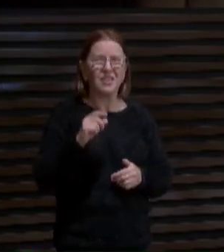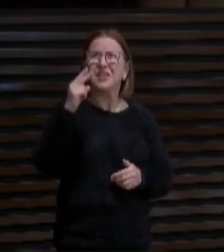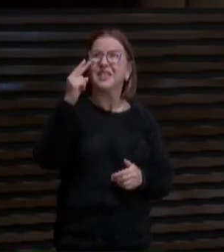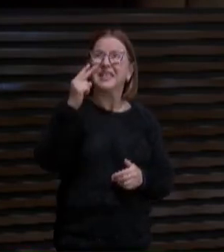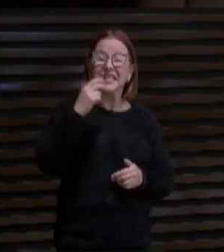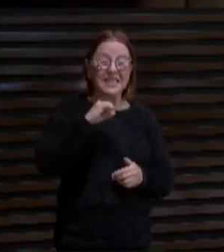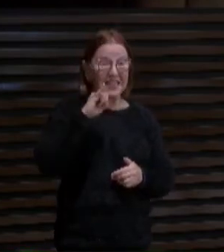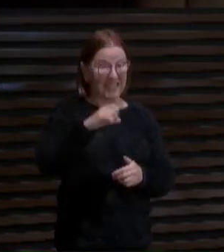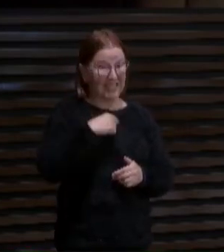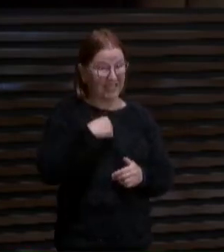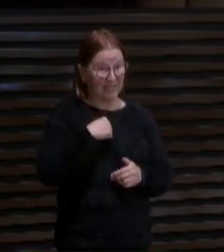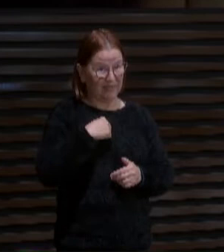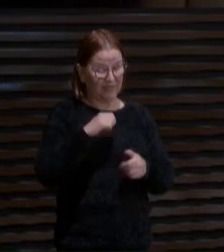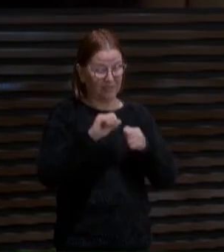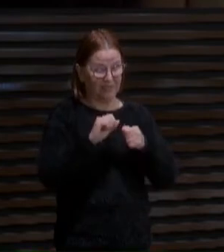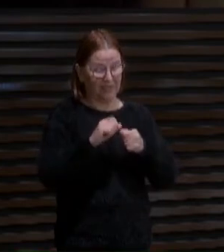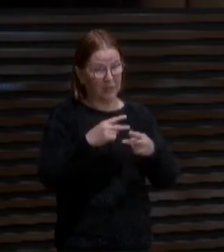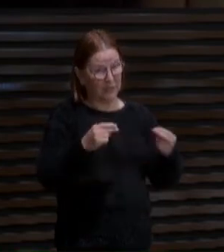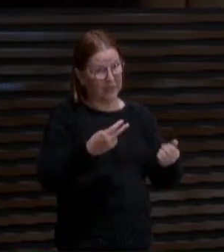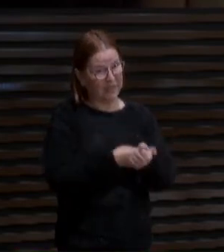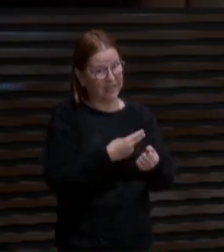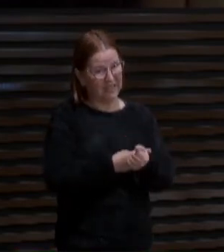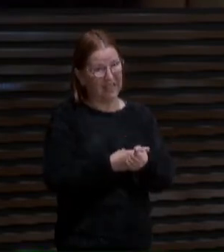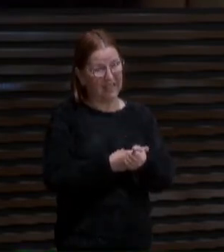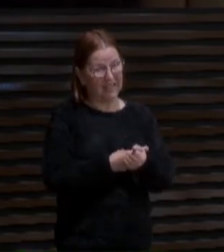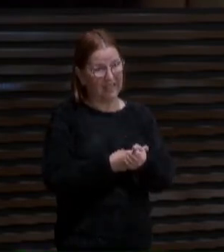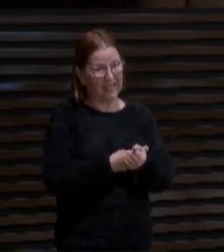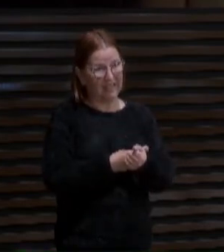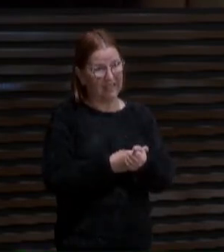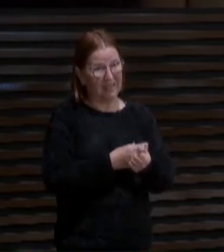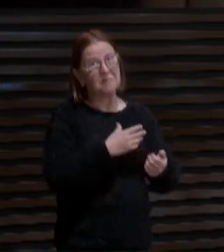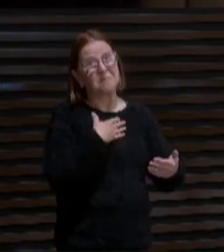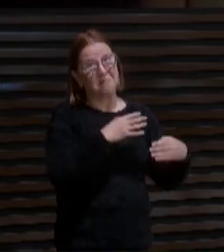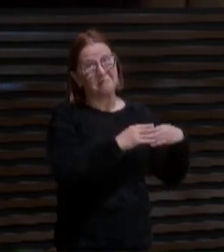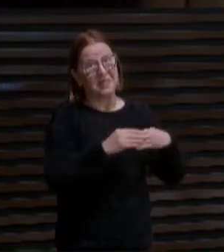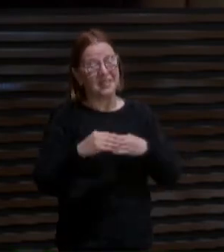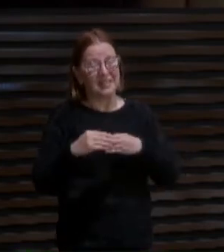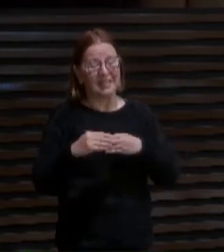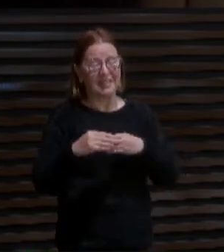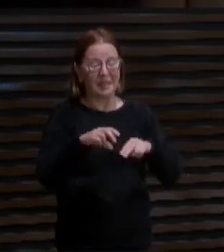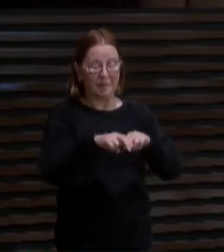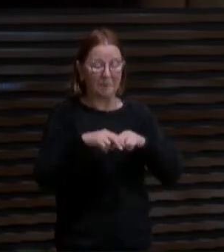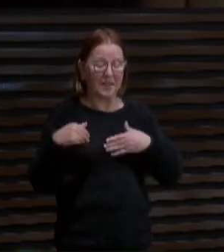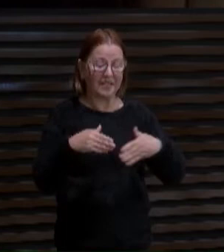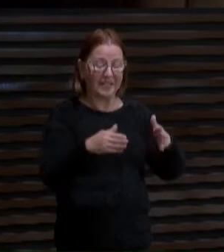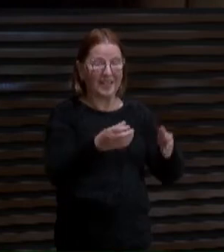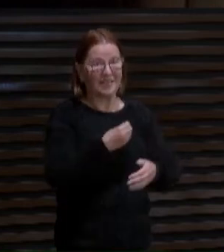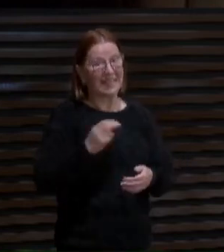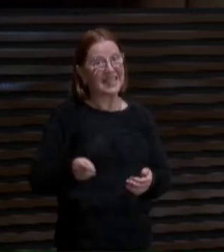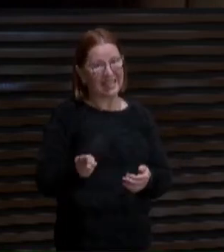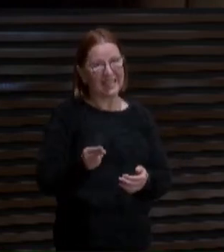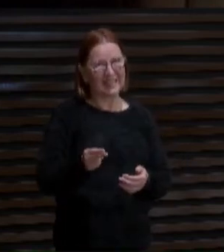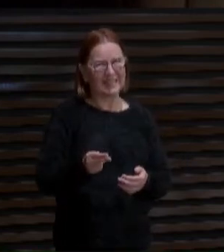guia-me na estrada que conduz a vida eterna o senhor investiga Minha Vida Senhor